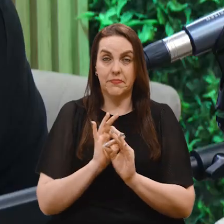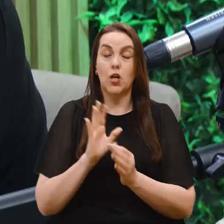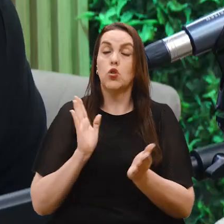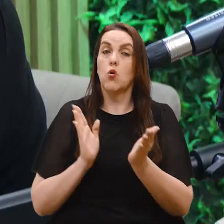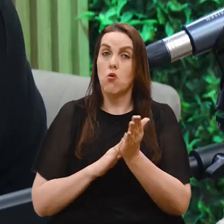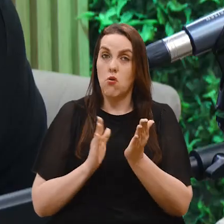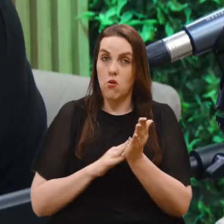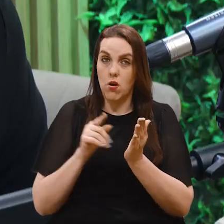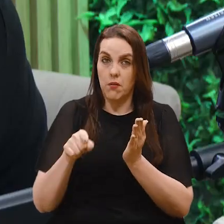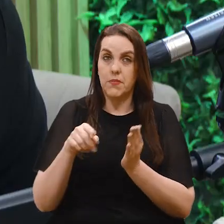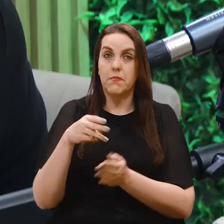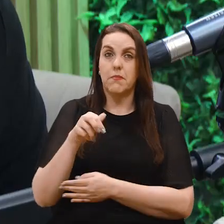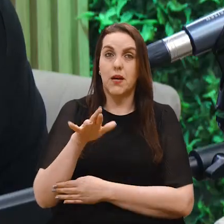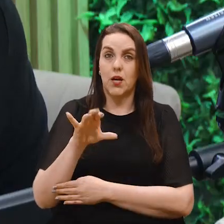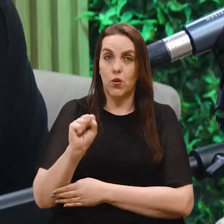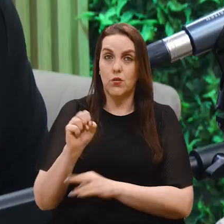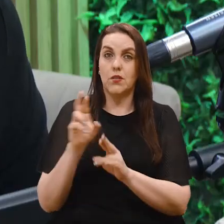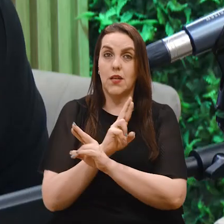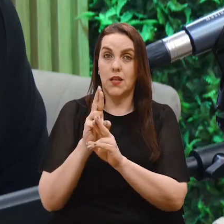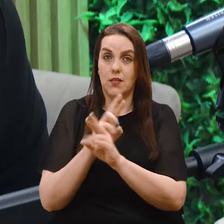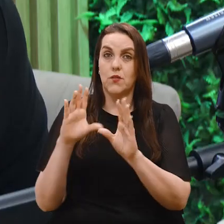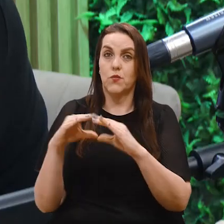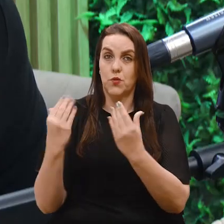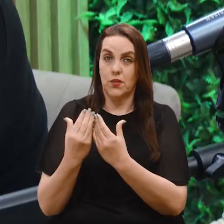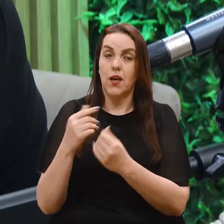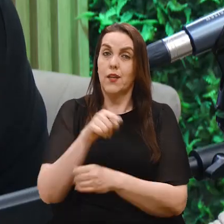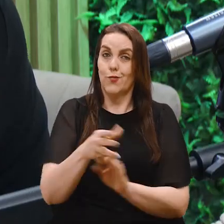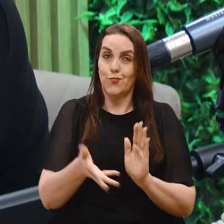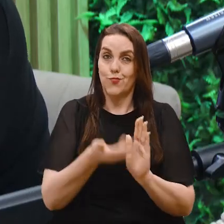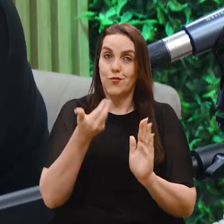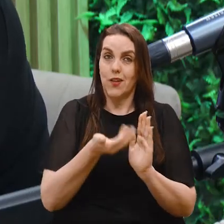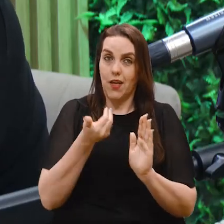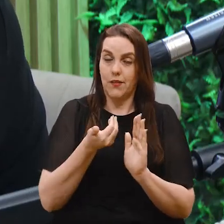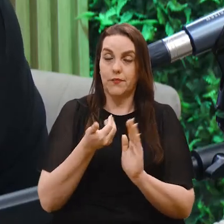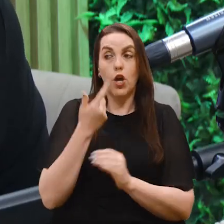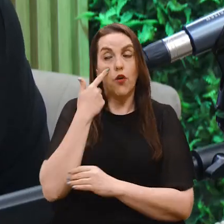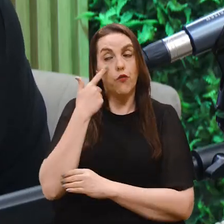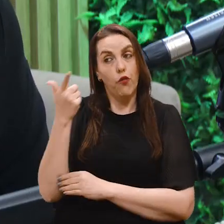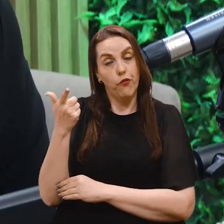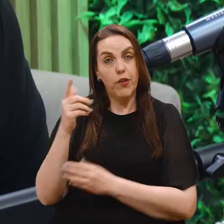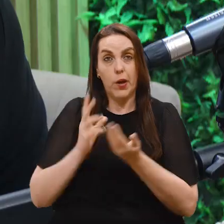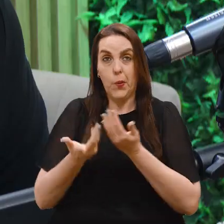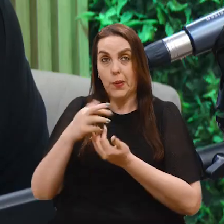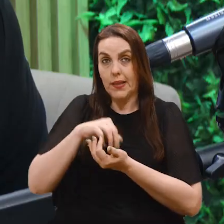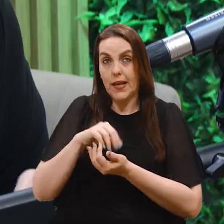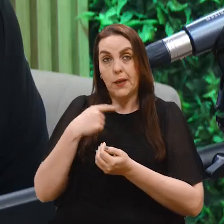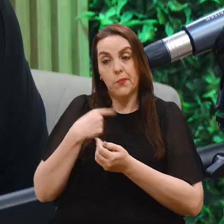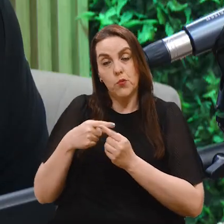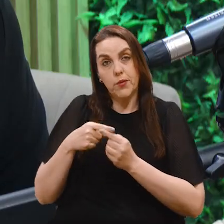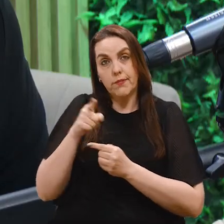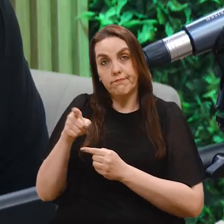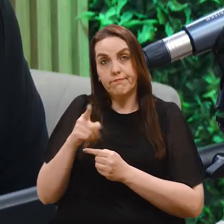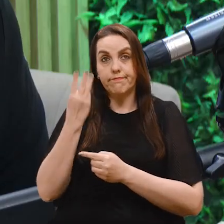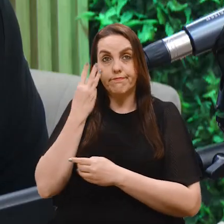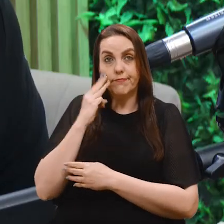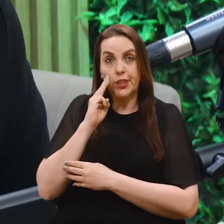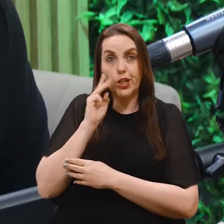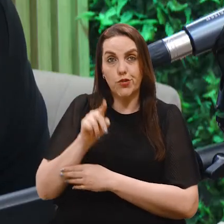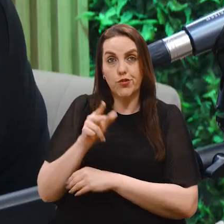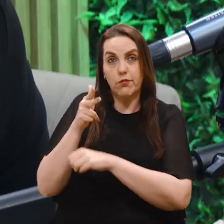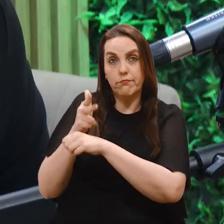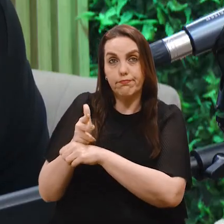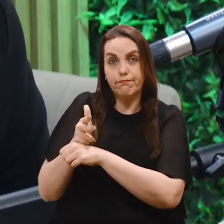o Marcos, das Relações Comunitárias, para ir lá tirar. Daí ele disse, não, Zita, eu vou ver com a Codeca, porque eles que tinham, parece que ficou 3 dias a câmara lá